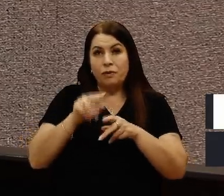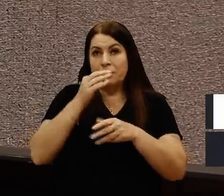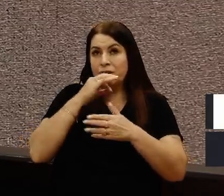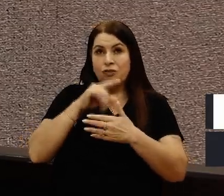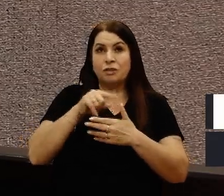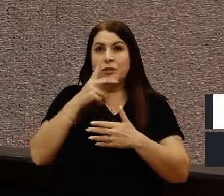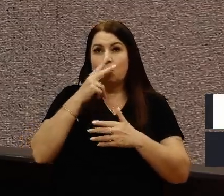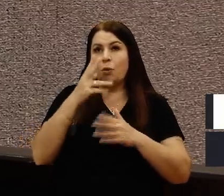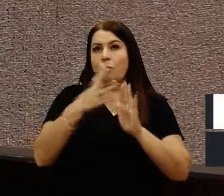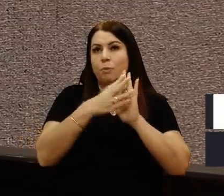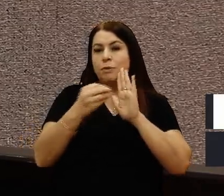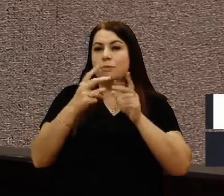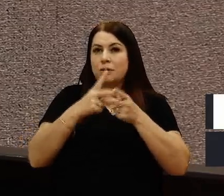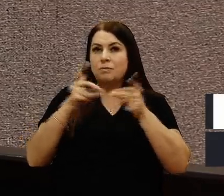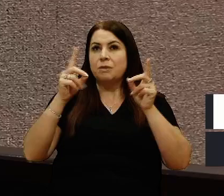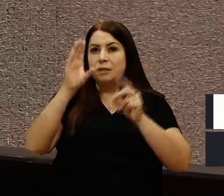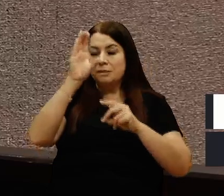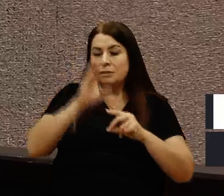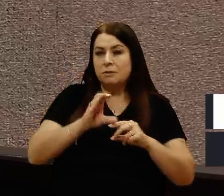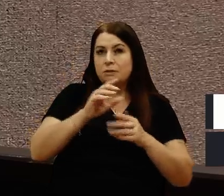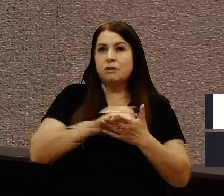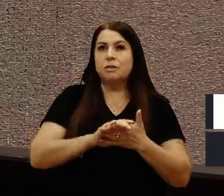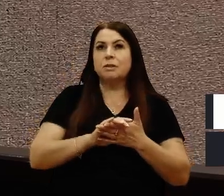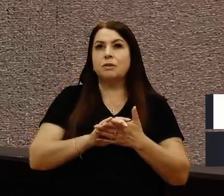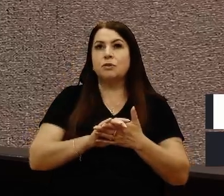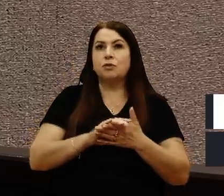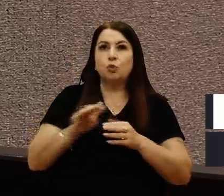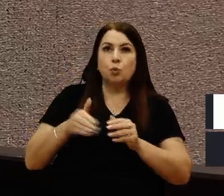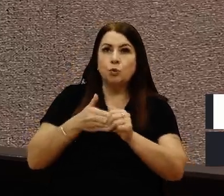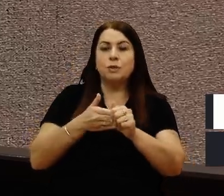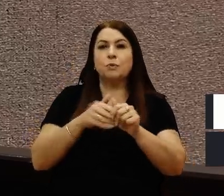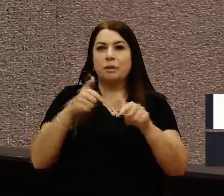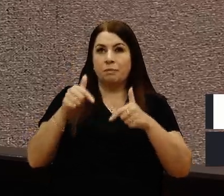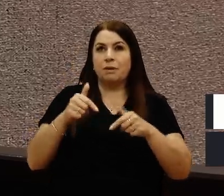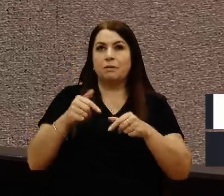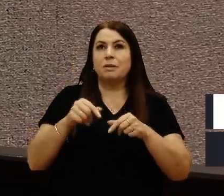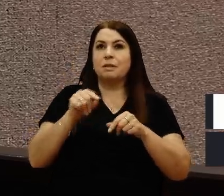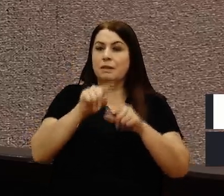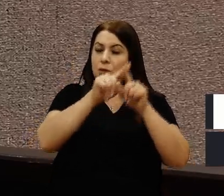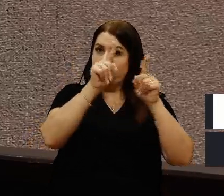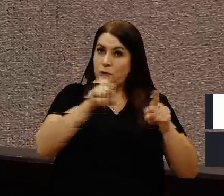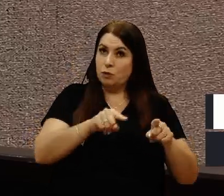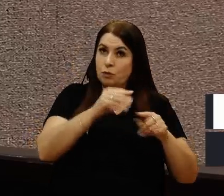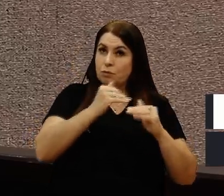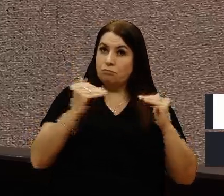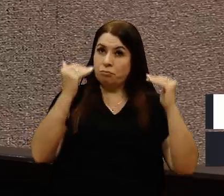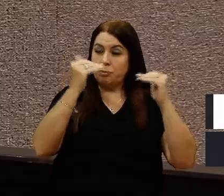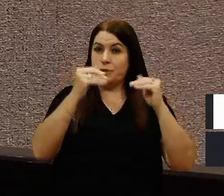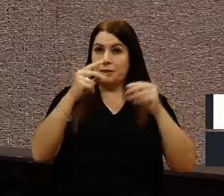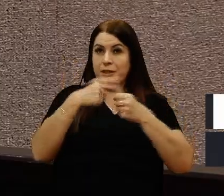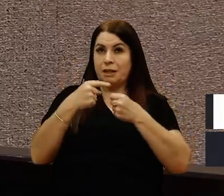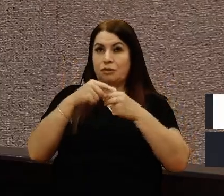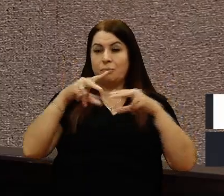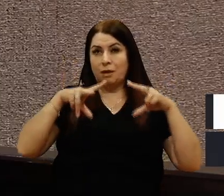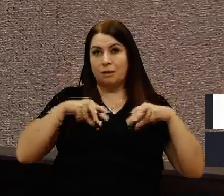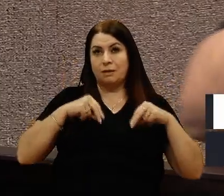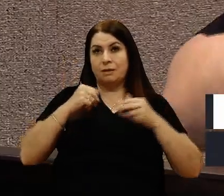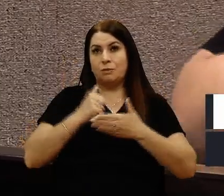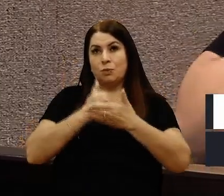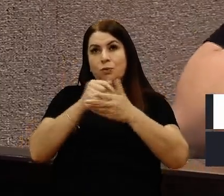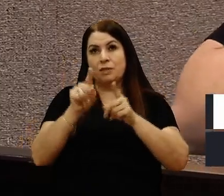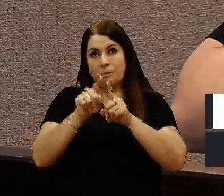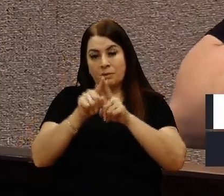belo exemplo de democracia, de cidadania, de condução de trabalhos, tendo servidores à altura daquilo que a cidade merece e tendo assessores também a essa altura.